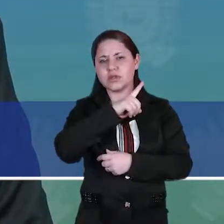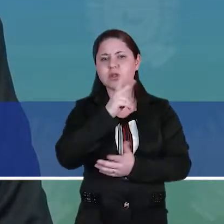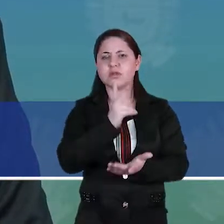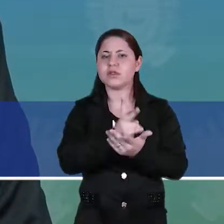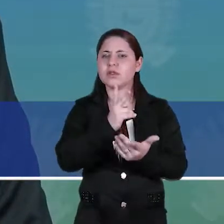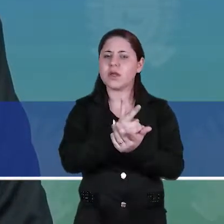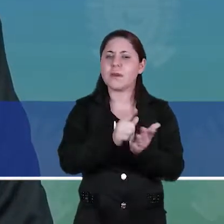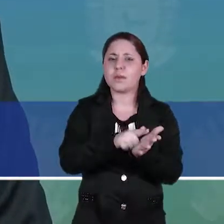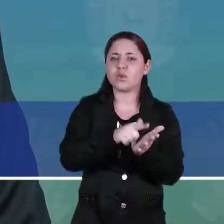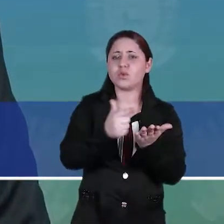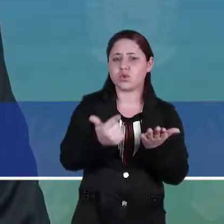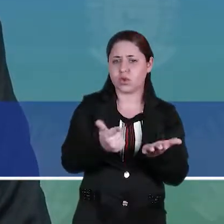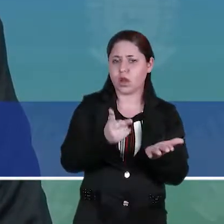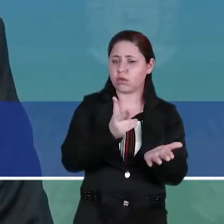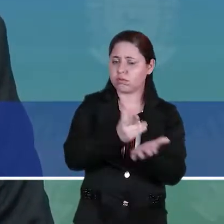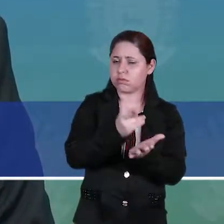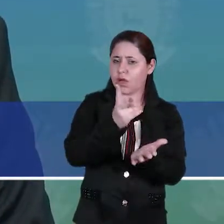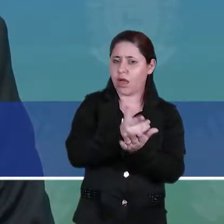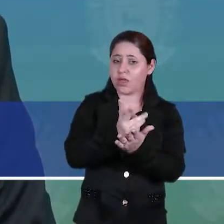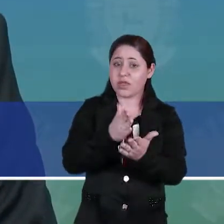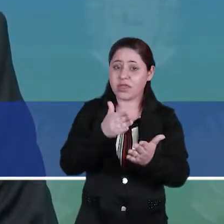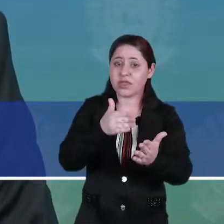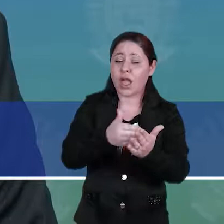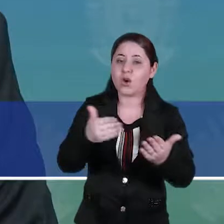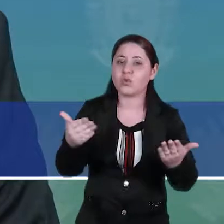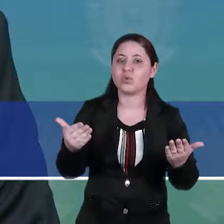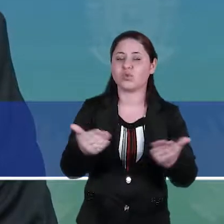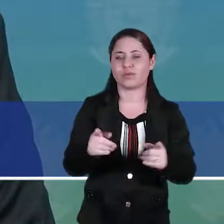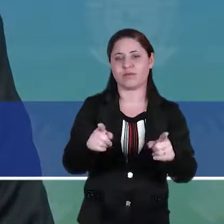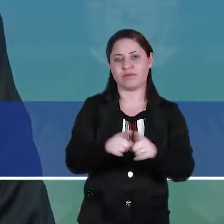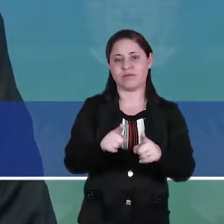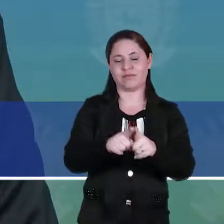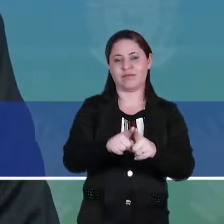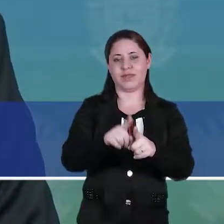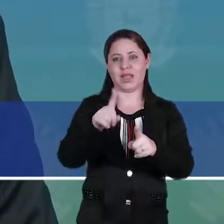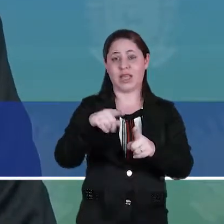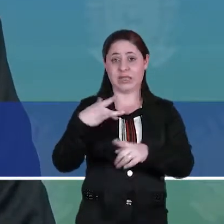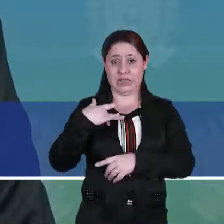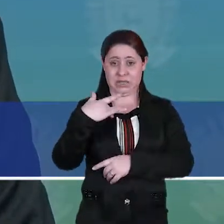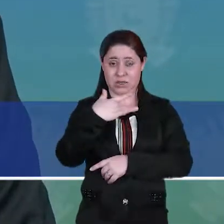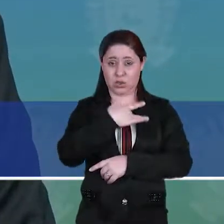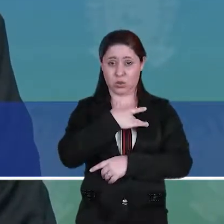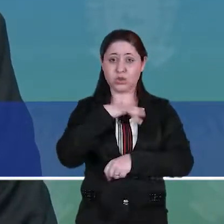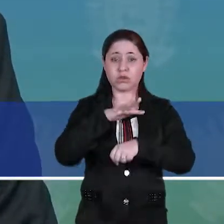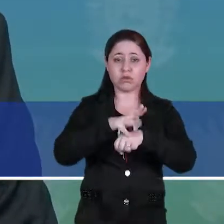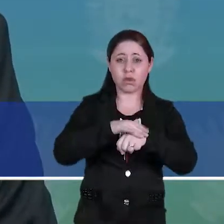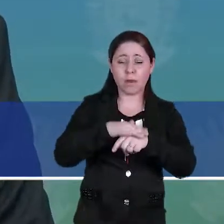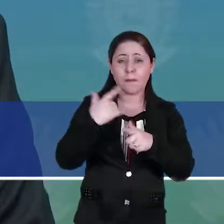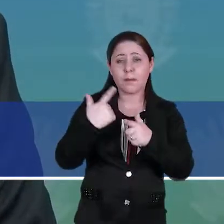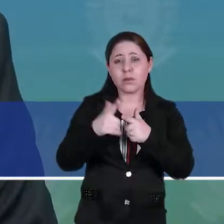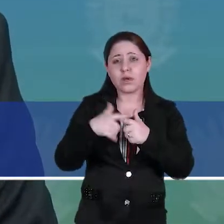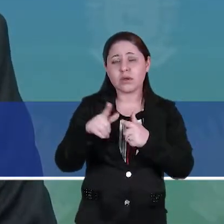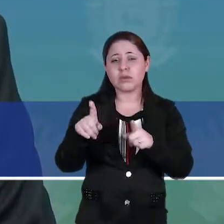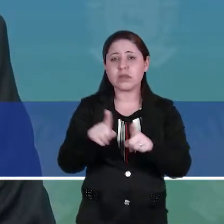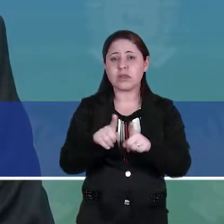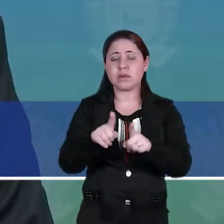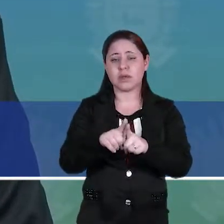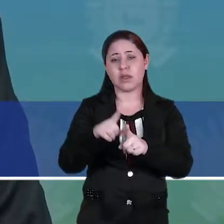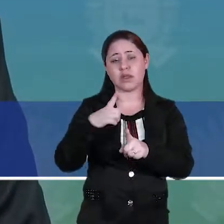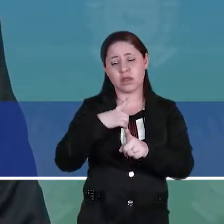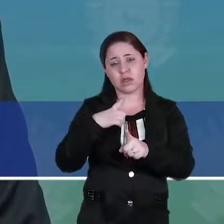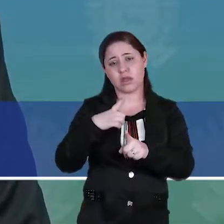situação econômica difícil, ela manteve o jornal Progresso até onde pôde. E inclusive com questão de saúde, né, que